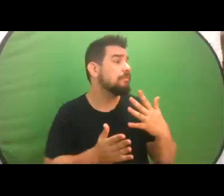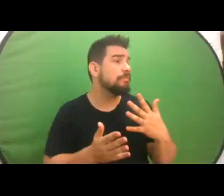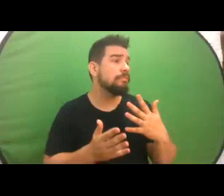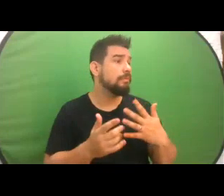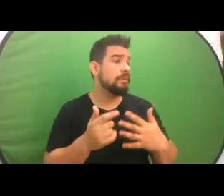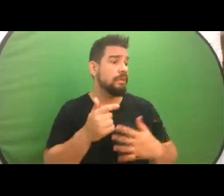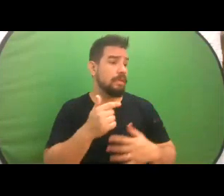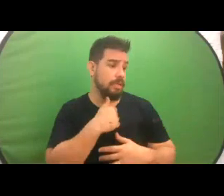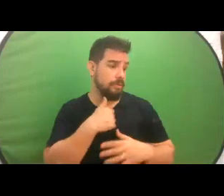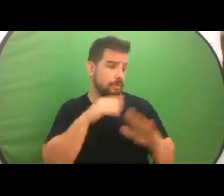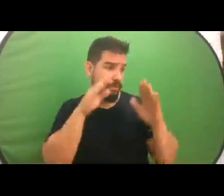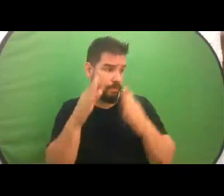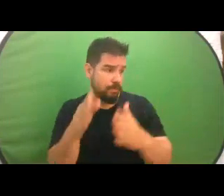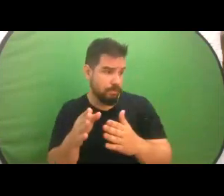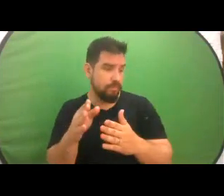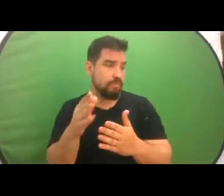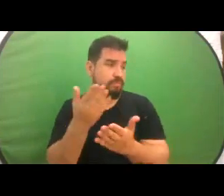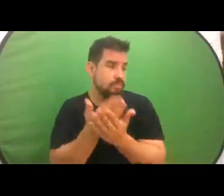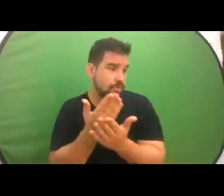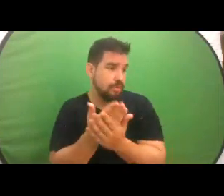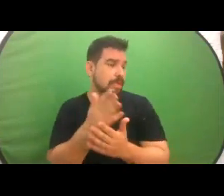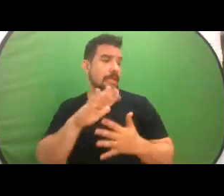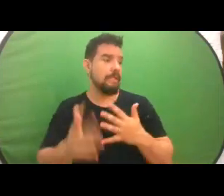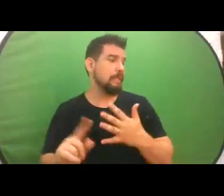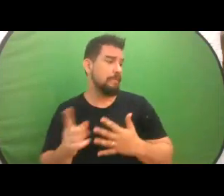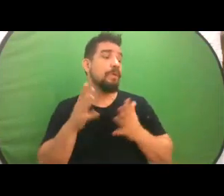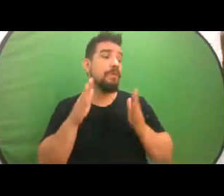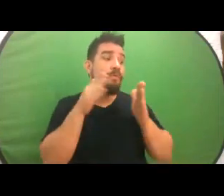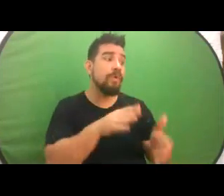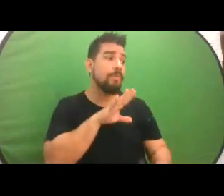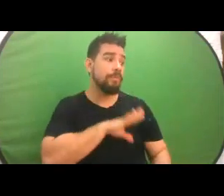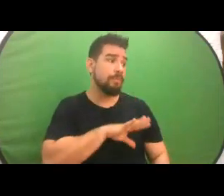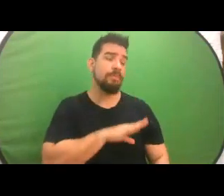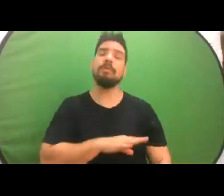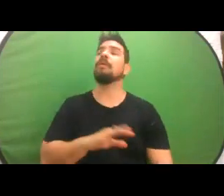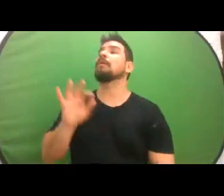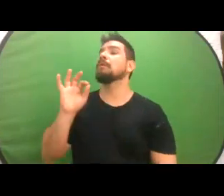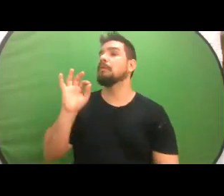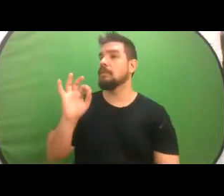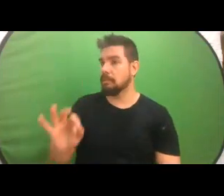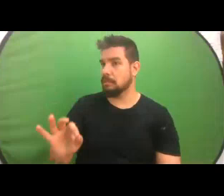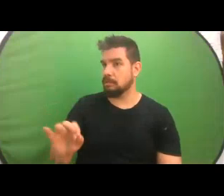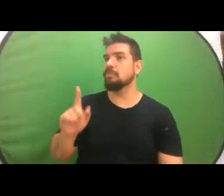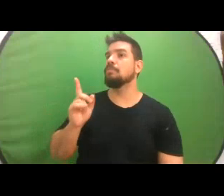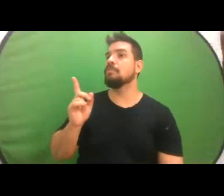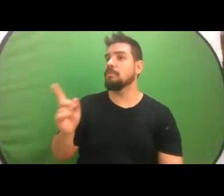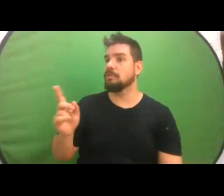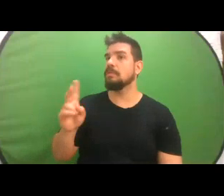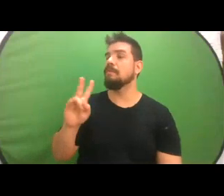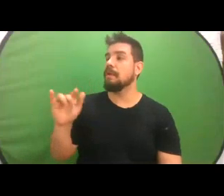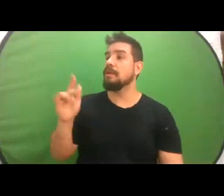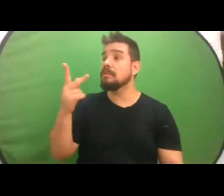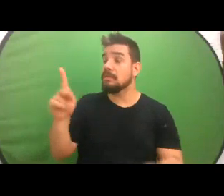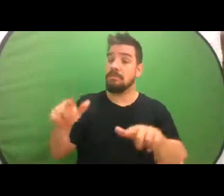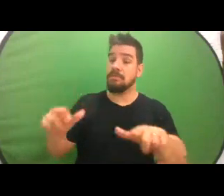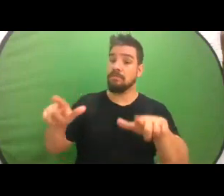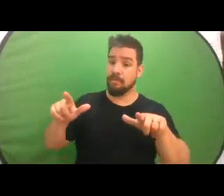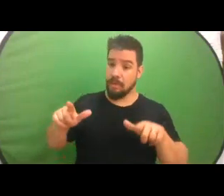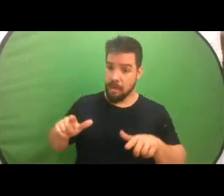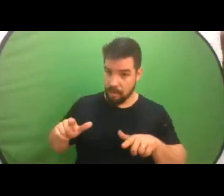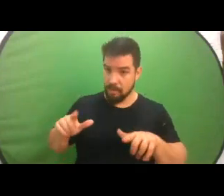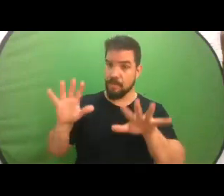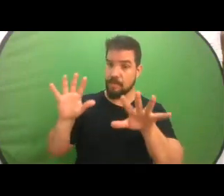em Libras. Eu quero ser uma graduanda em língua portuguesa. exatamente, você vai ser lá no seu certificado, quando você